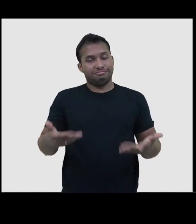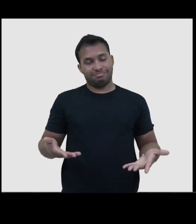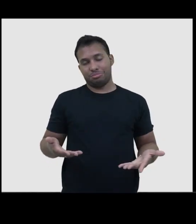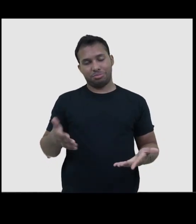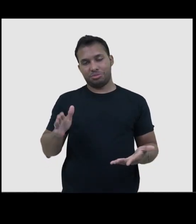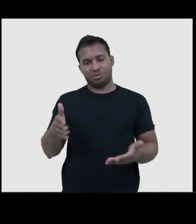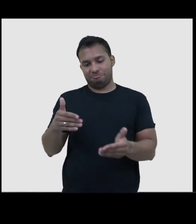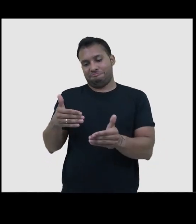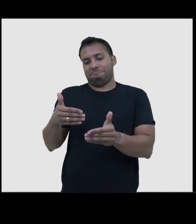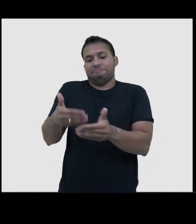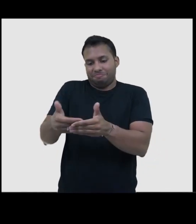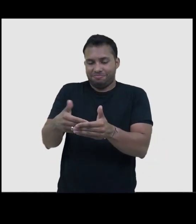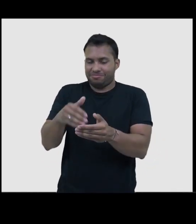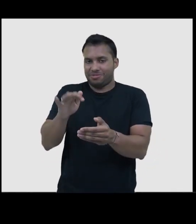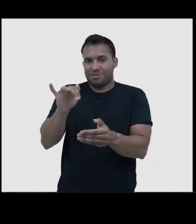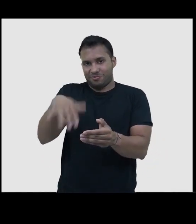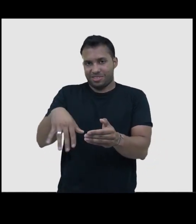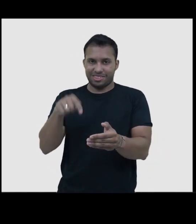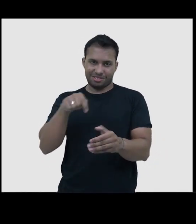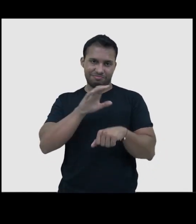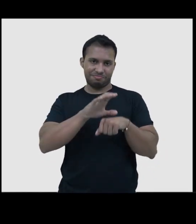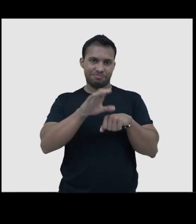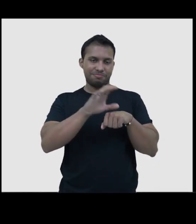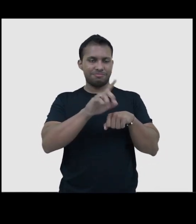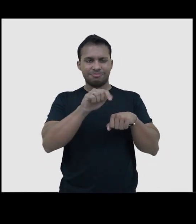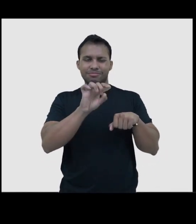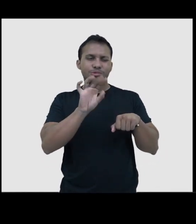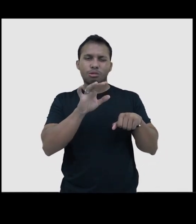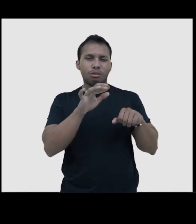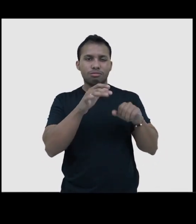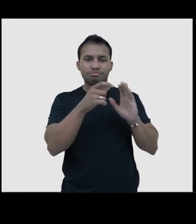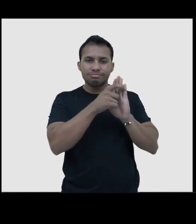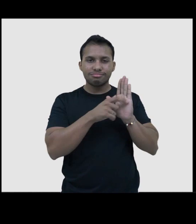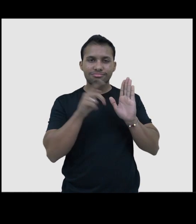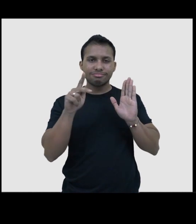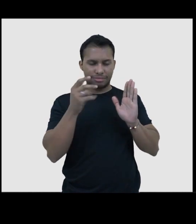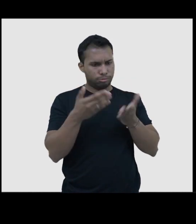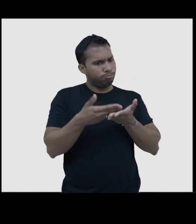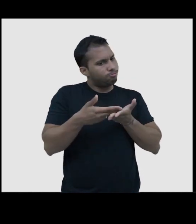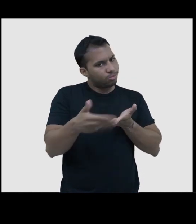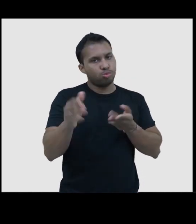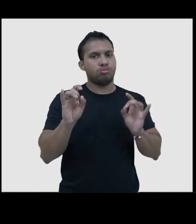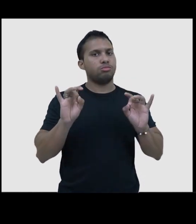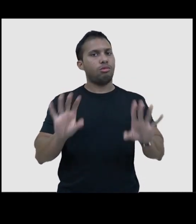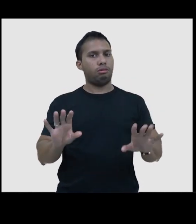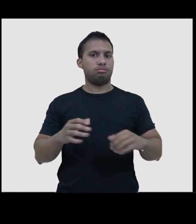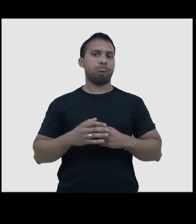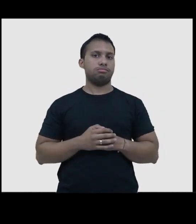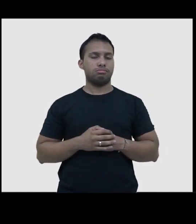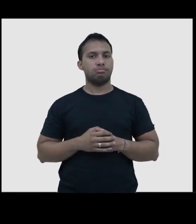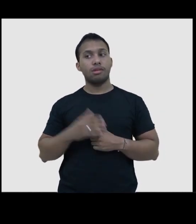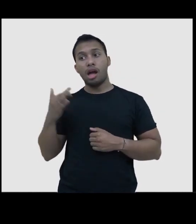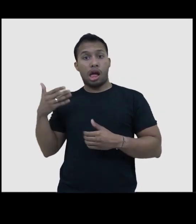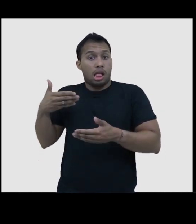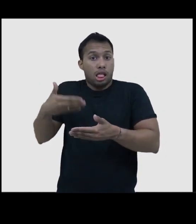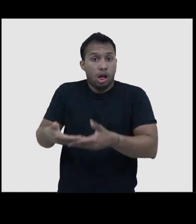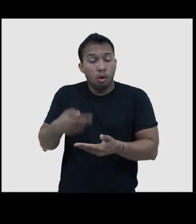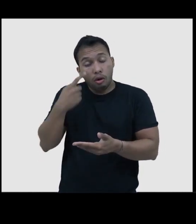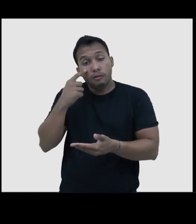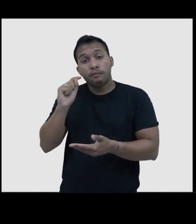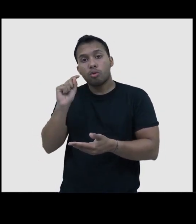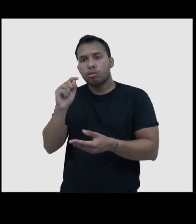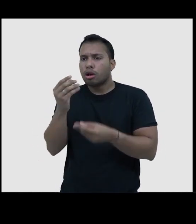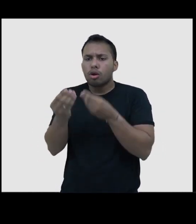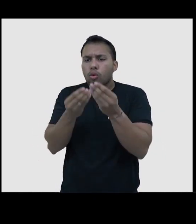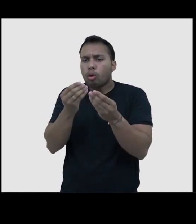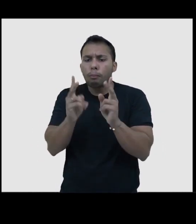Bom, estamos chegando, né, ao final desse pequeno curso que é uma introdução ao Adobe Premiere, né? Nós vimos até aqui alguns pontos